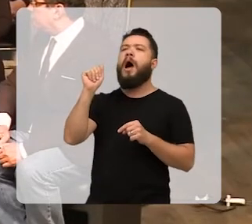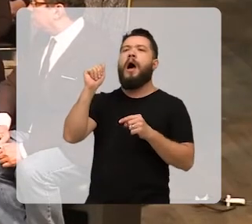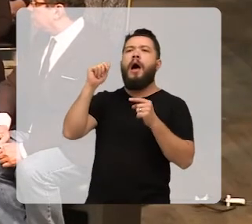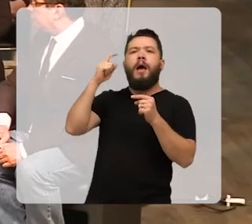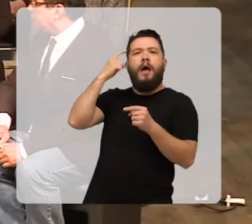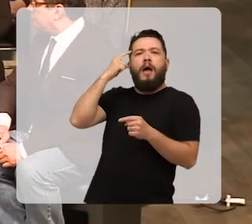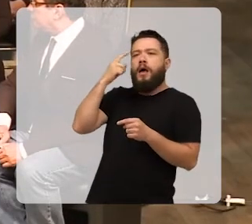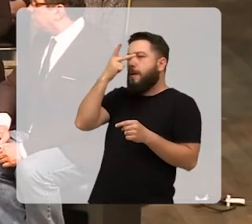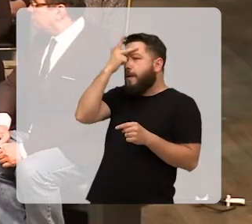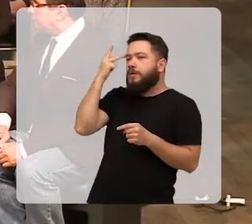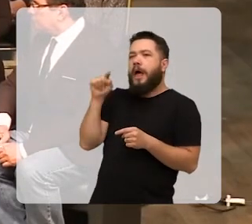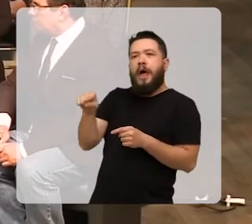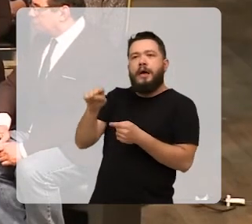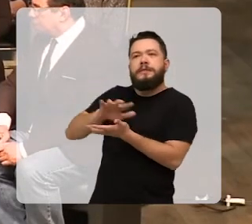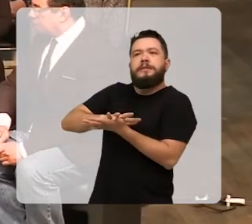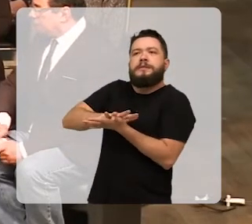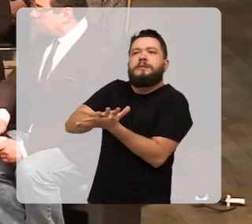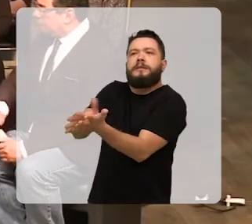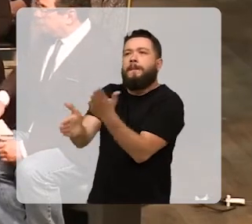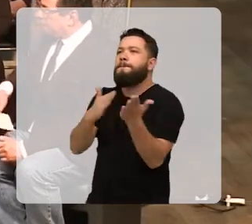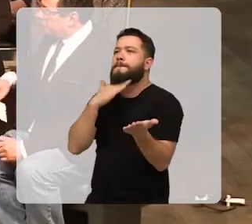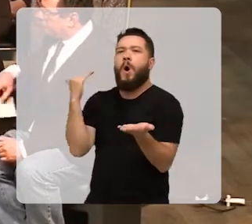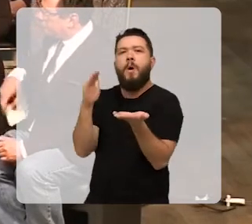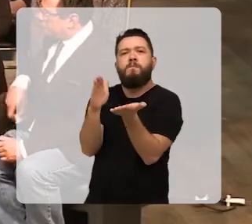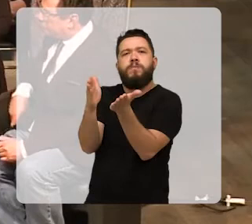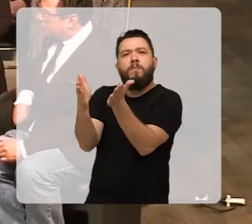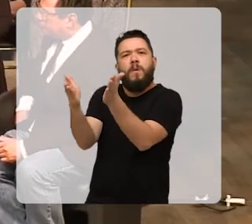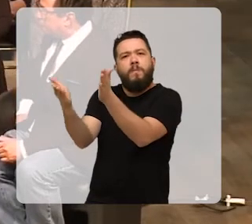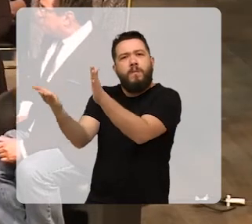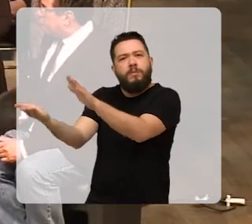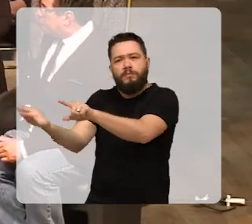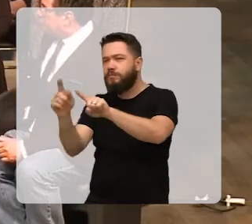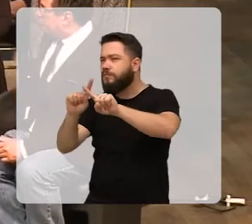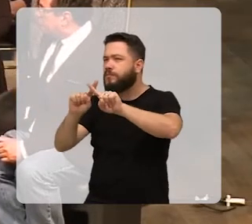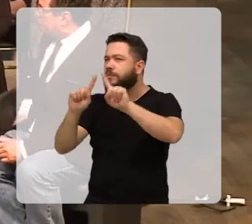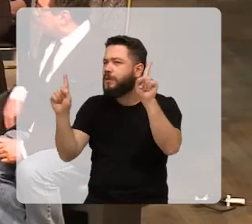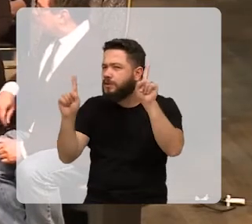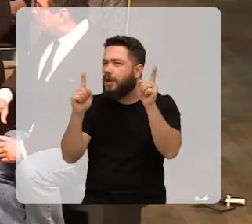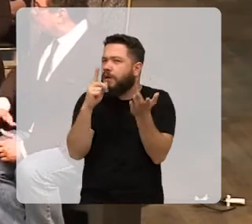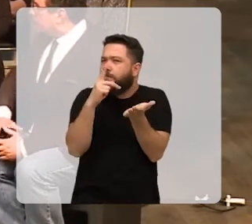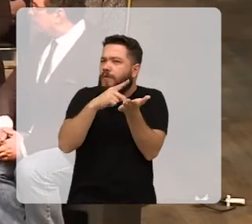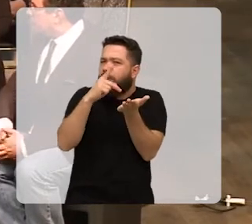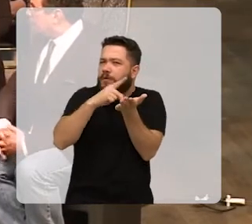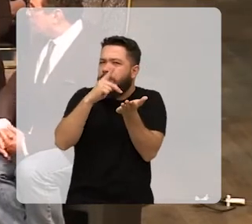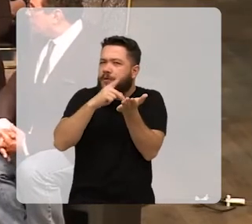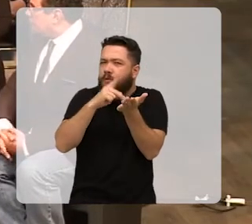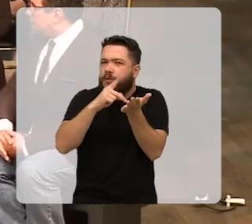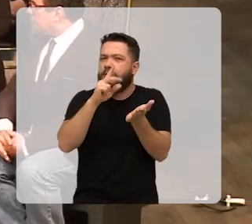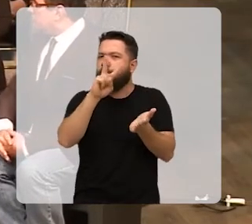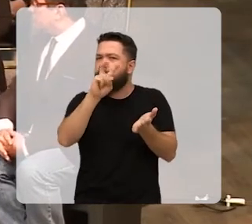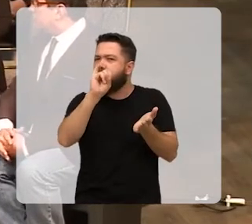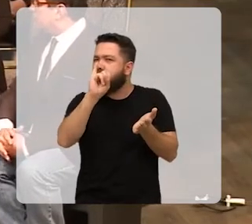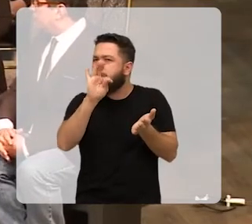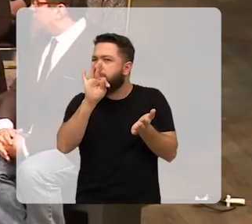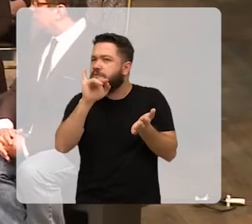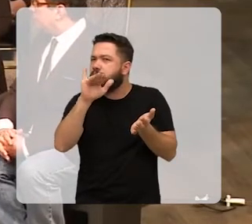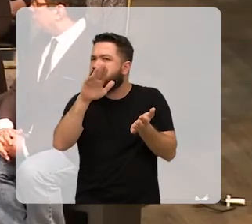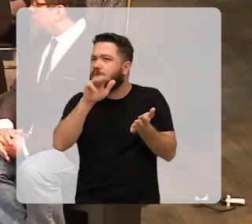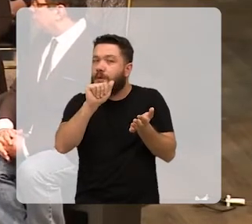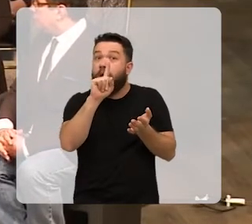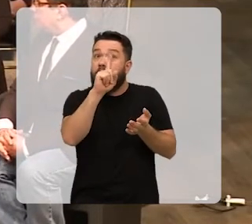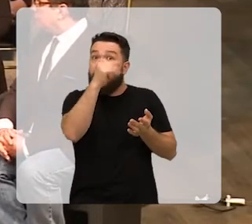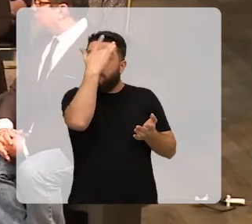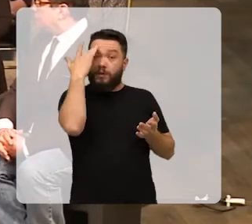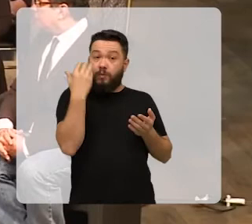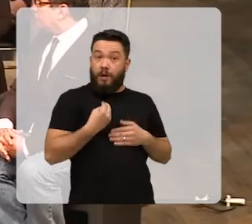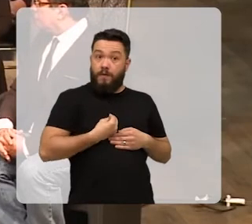Porém, as verdadeiras vítimas são os que sobreviveram, porque têm que conviver